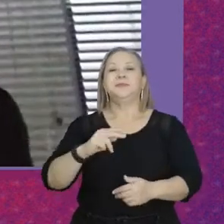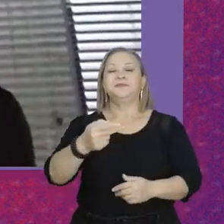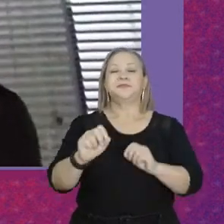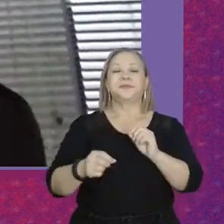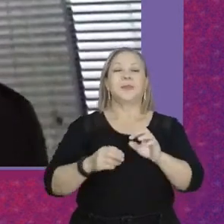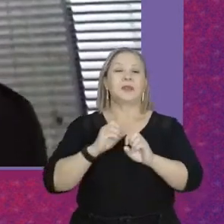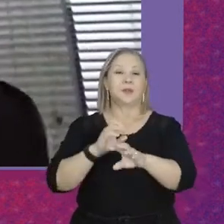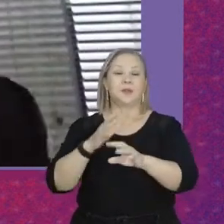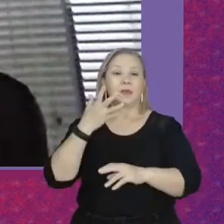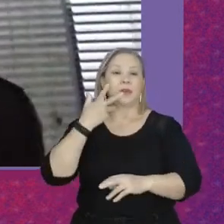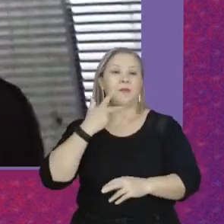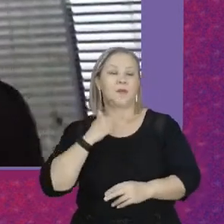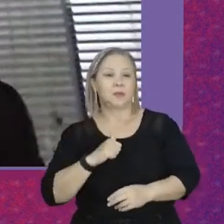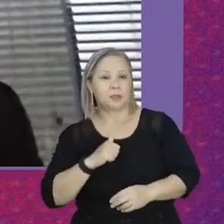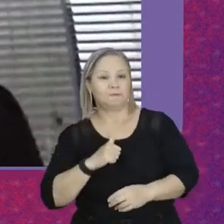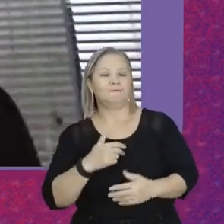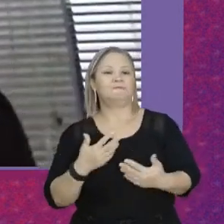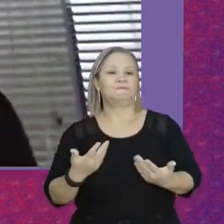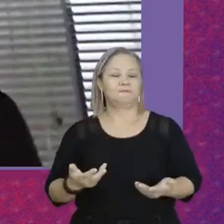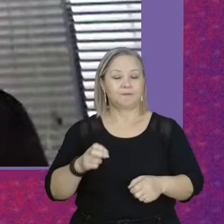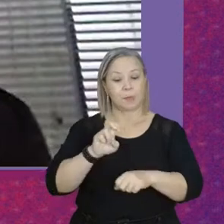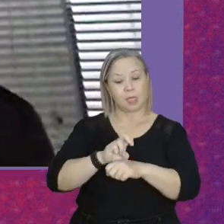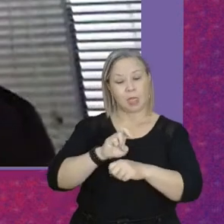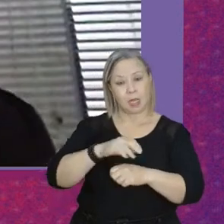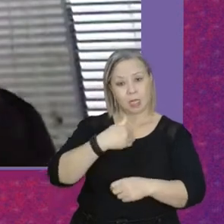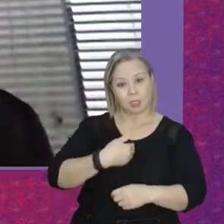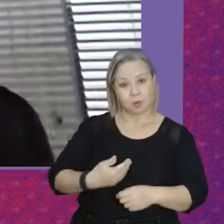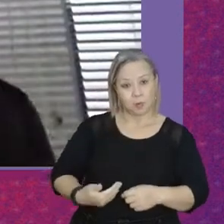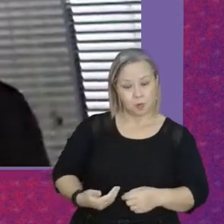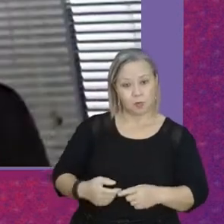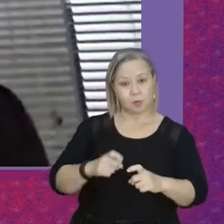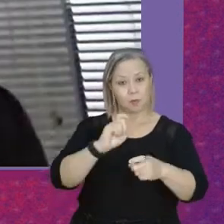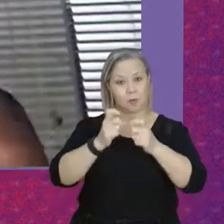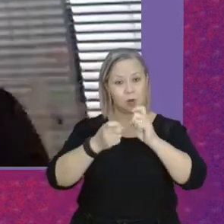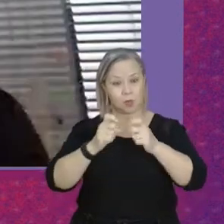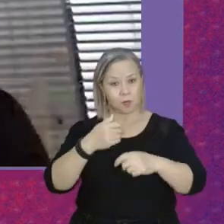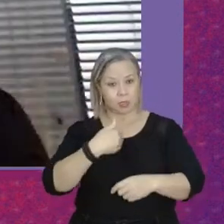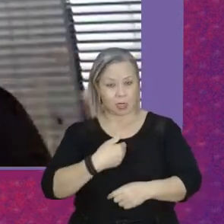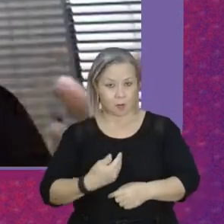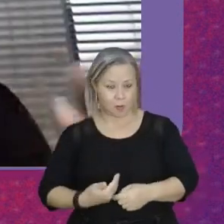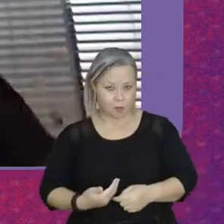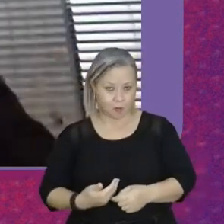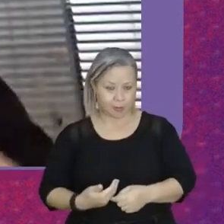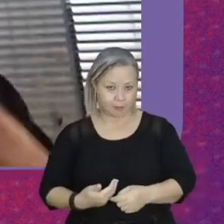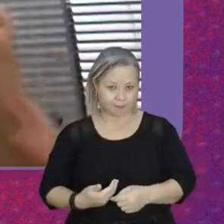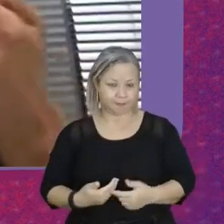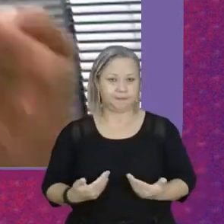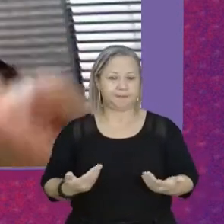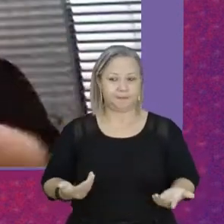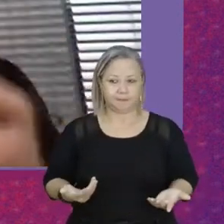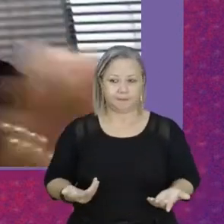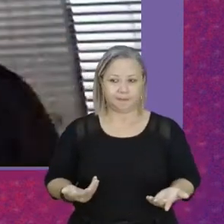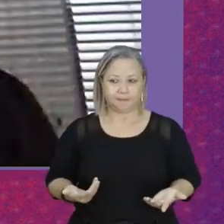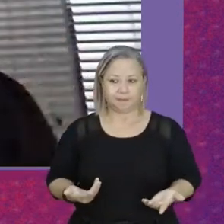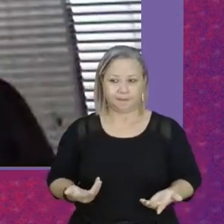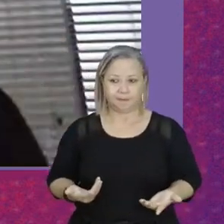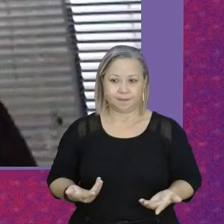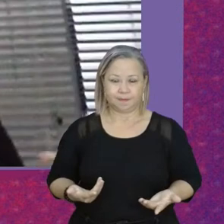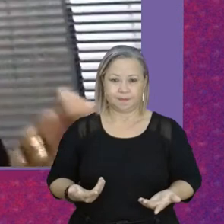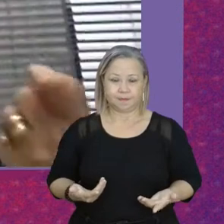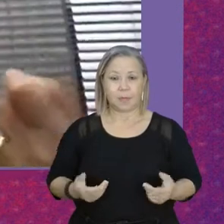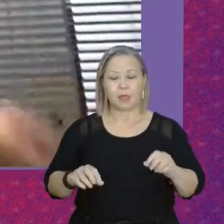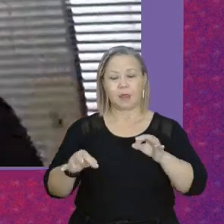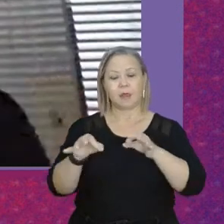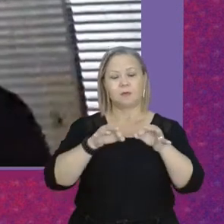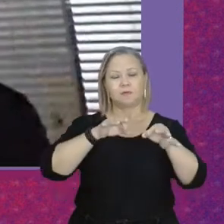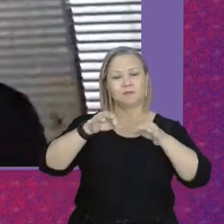educação da primeira infância, mas creches públicas com gestão pública. É claro que é uma